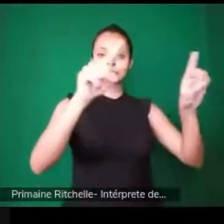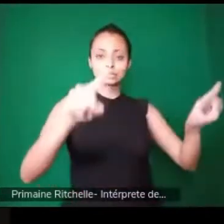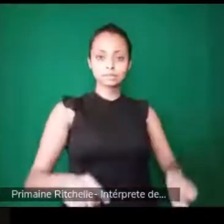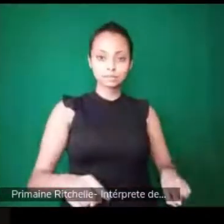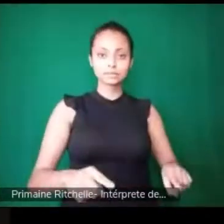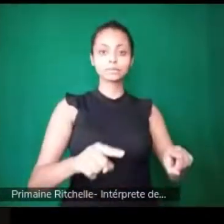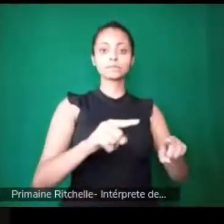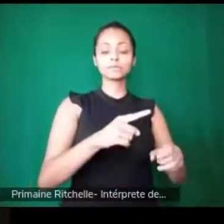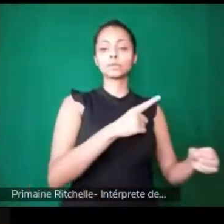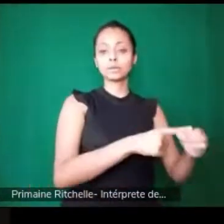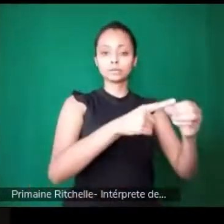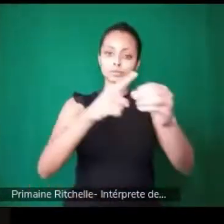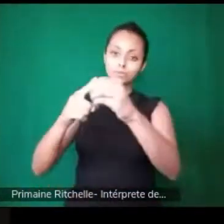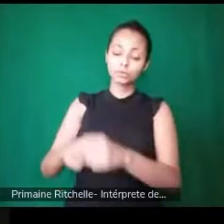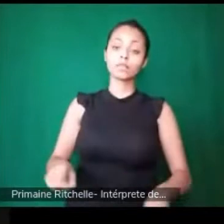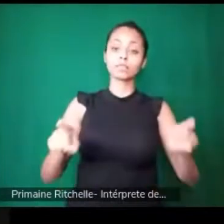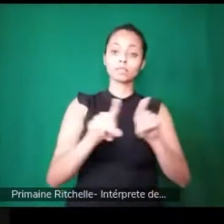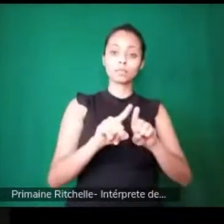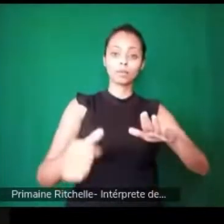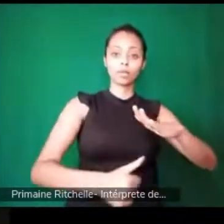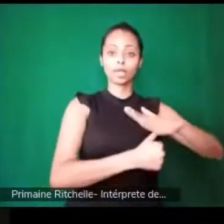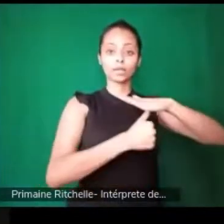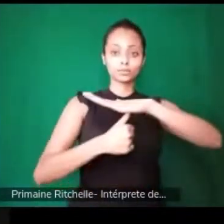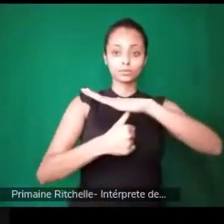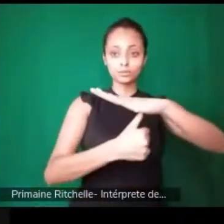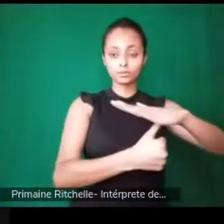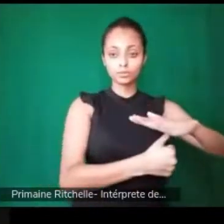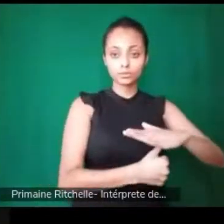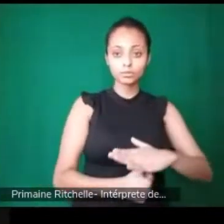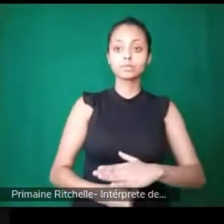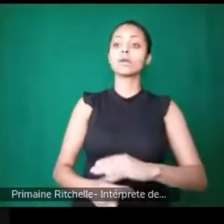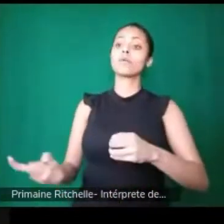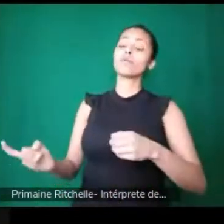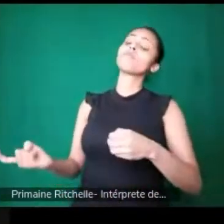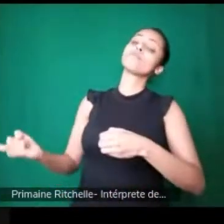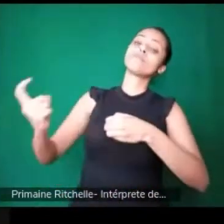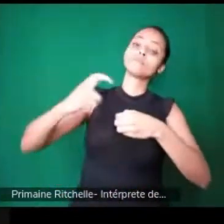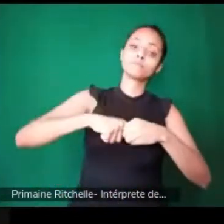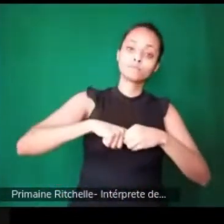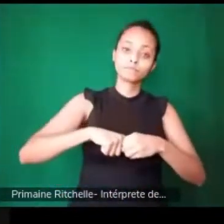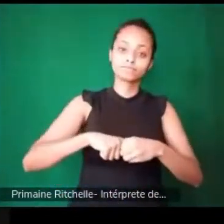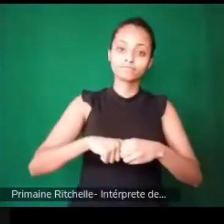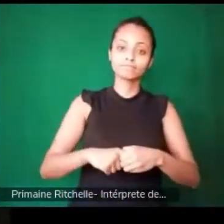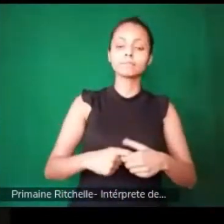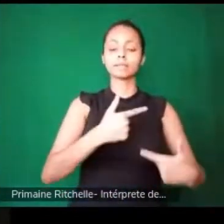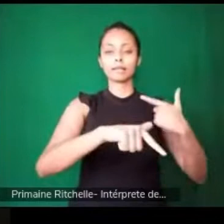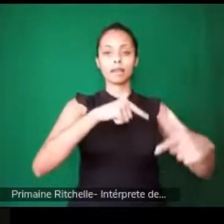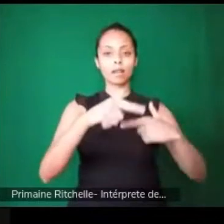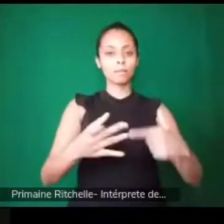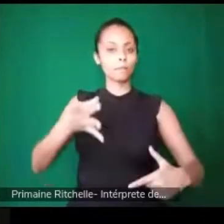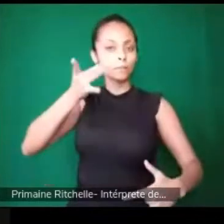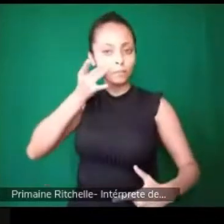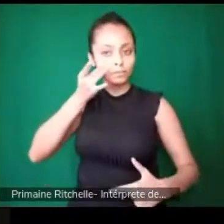dos campi, né, e da reitoria, para o retorno das atividades presenciais, né? Aí nós vamos iniciar a